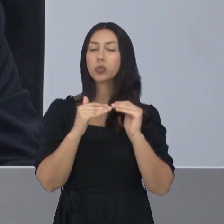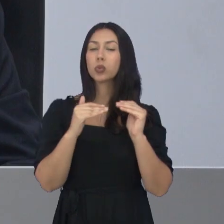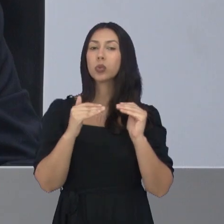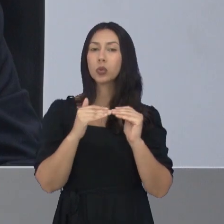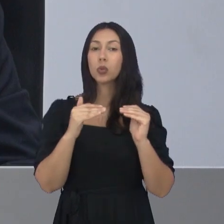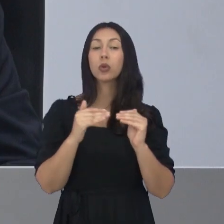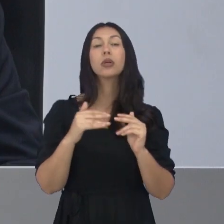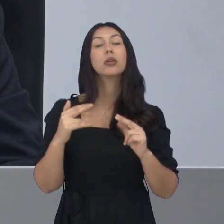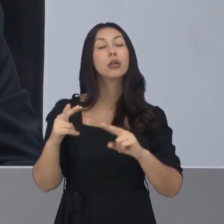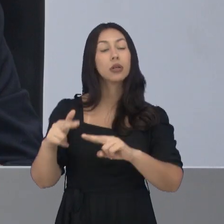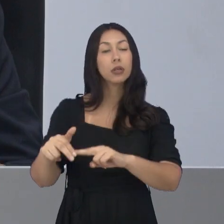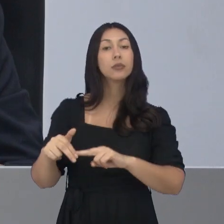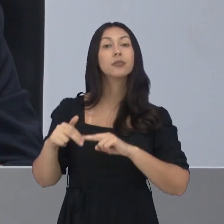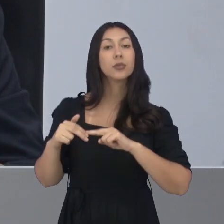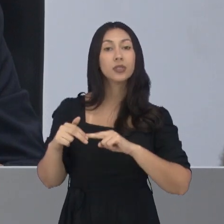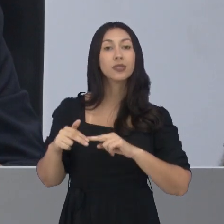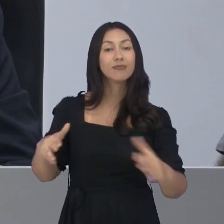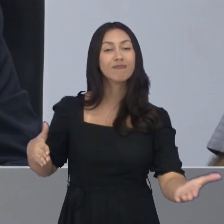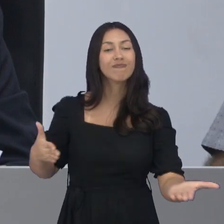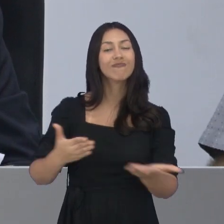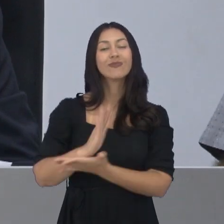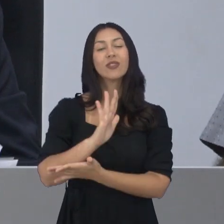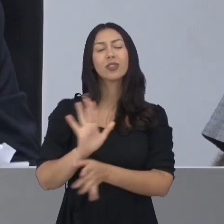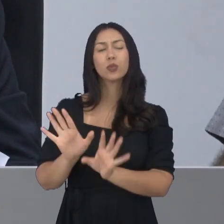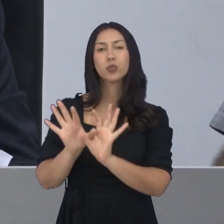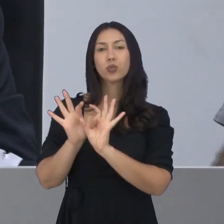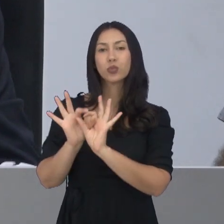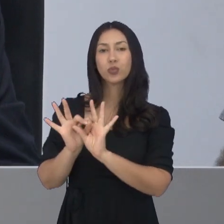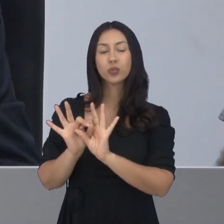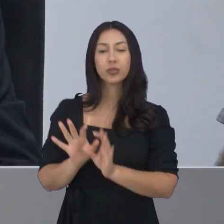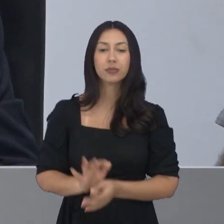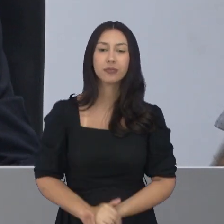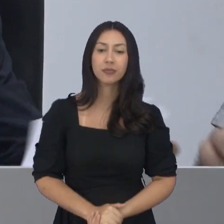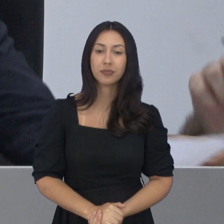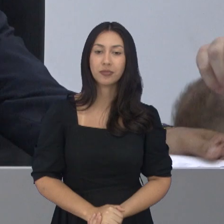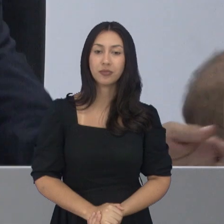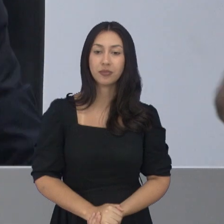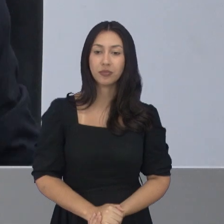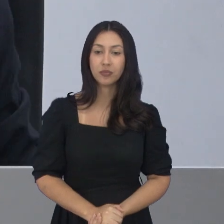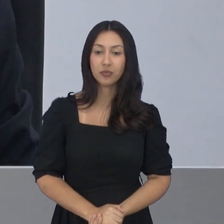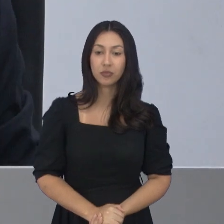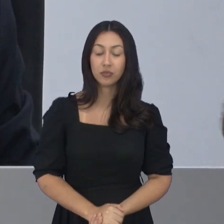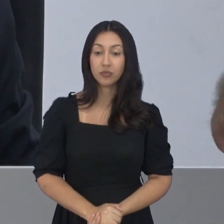presidente. Sem nenhum voto contrário, está aprovado por unanimidade.